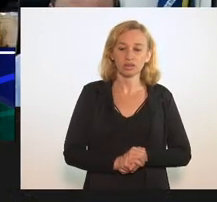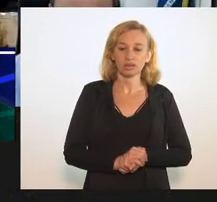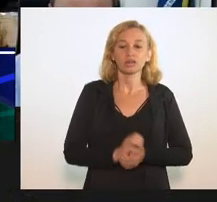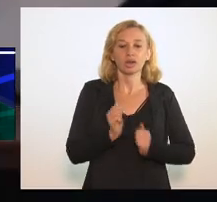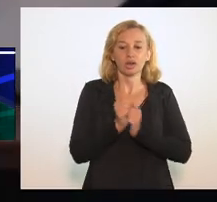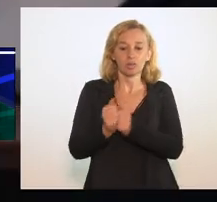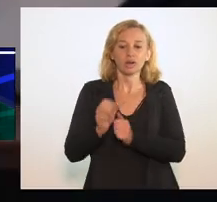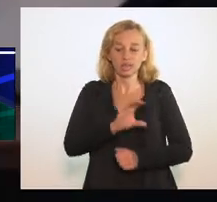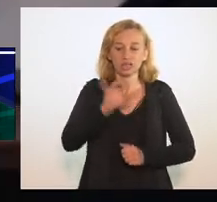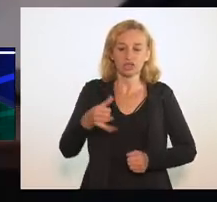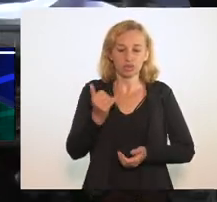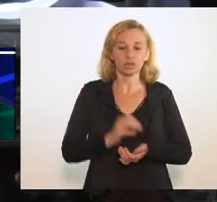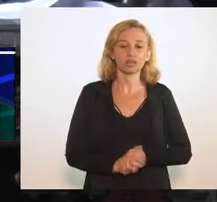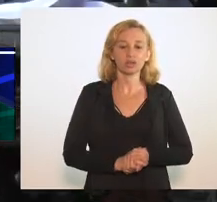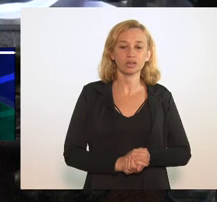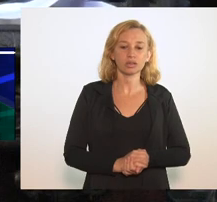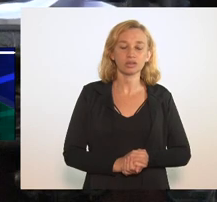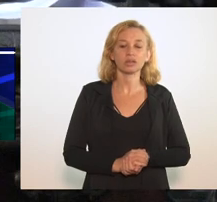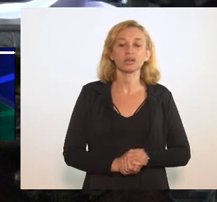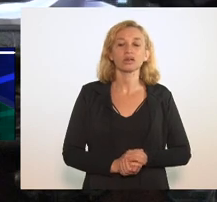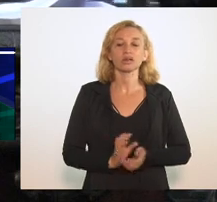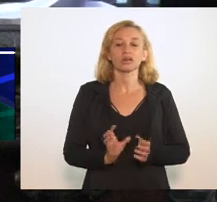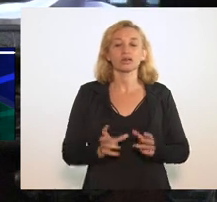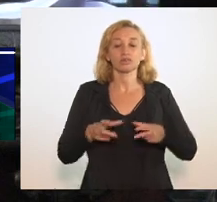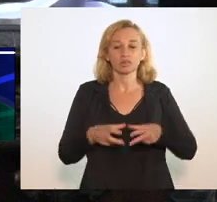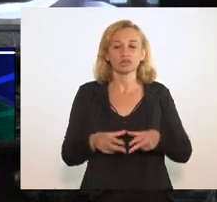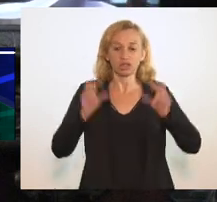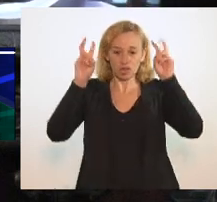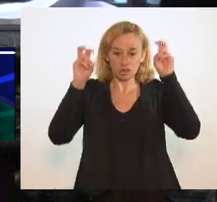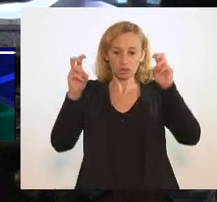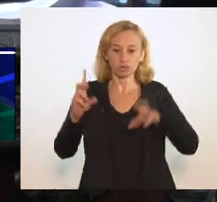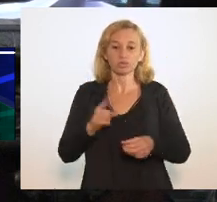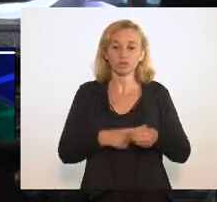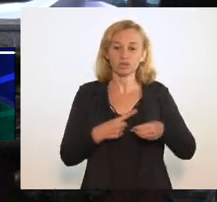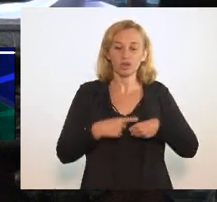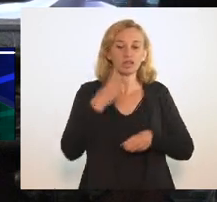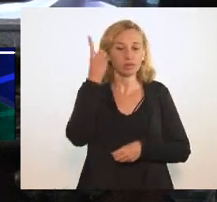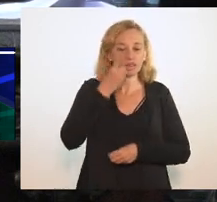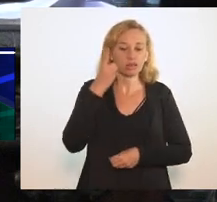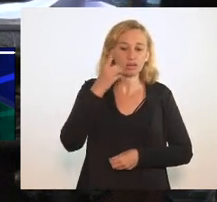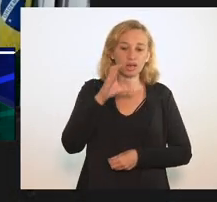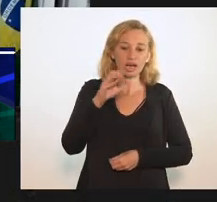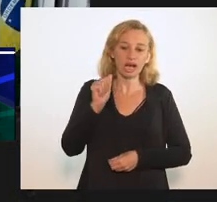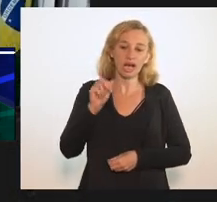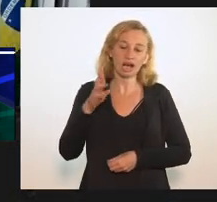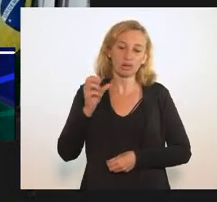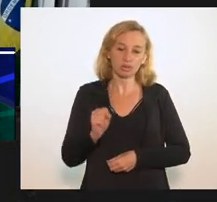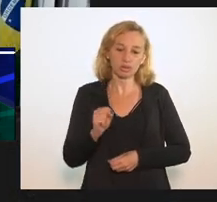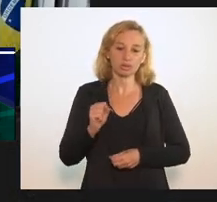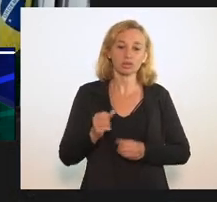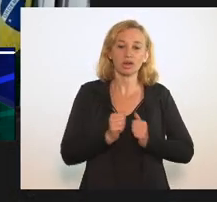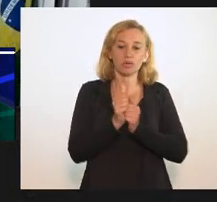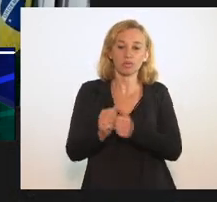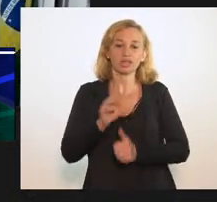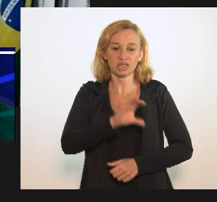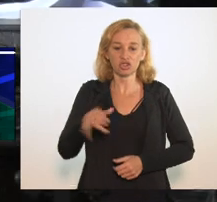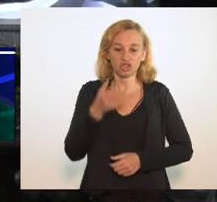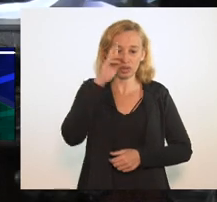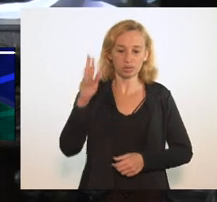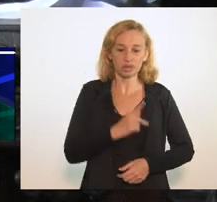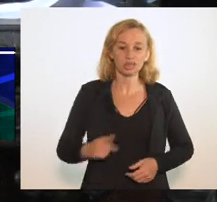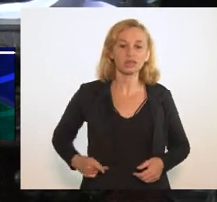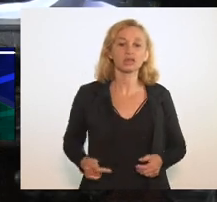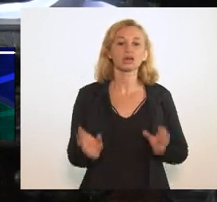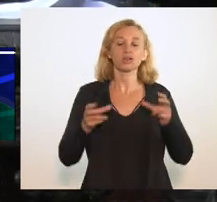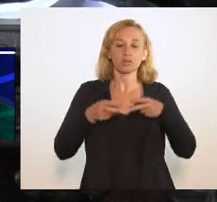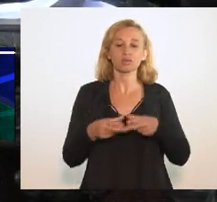Acompanha a PCJ. Pela Comissão de Assuntos Municipais, deputado Carlos Macedo. Acompanha a CCJ, presidente. Pela Comissão